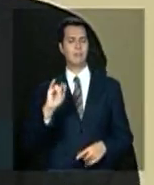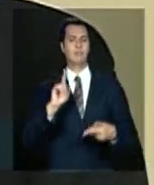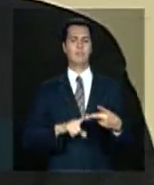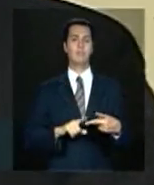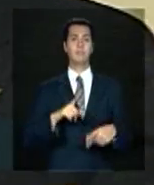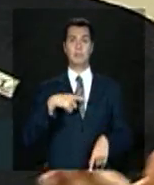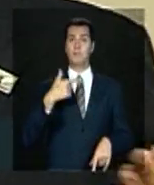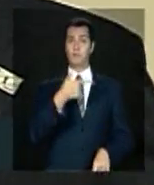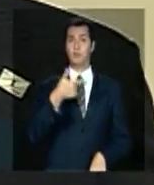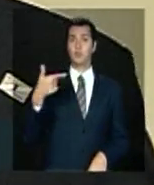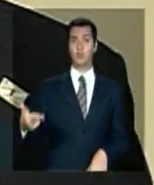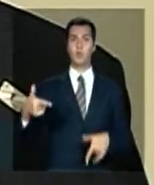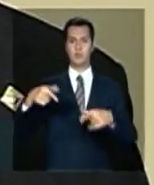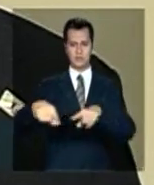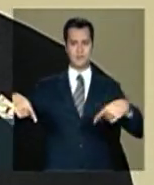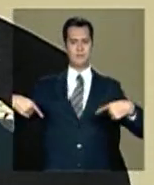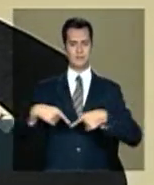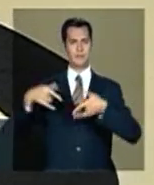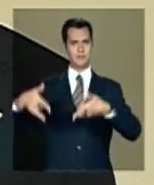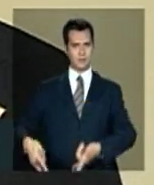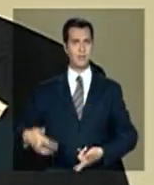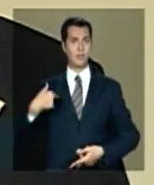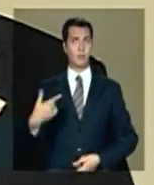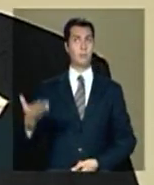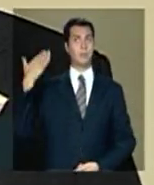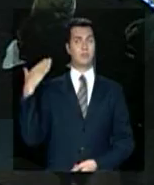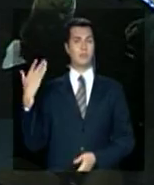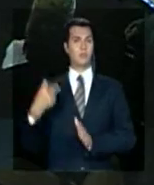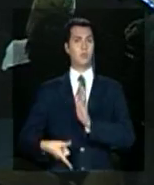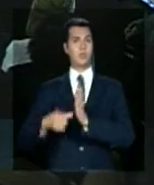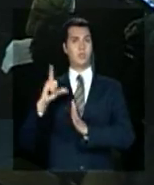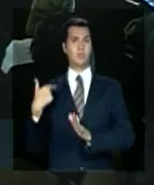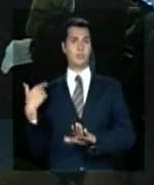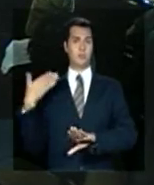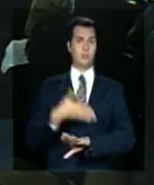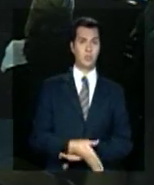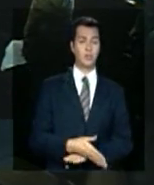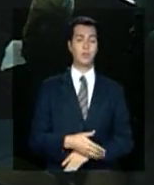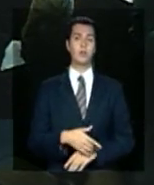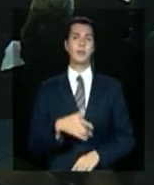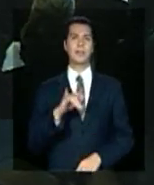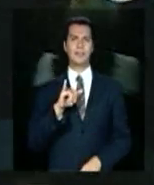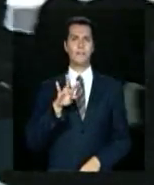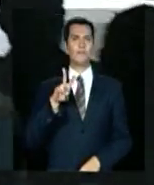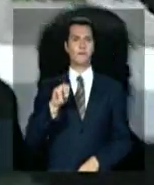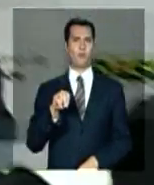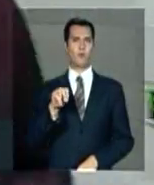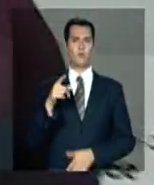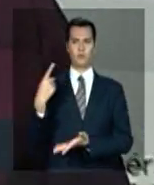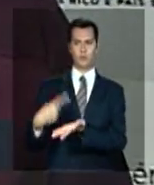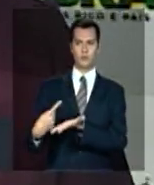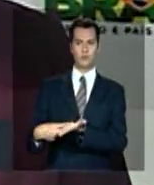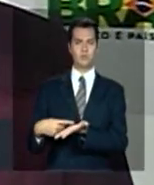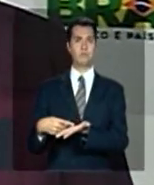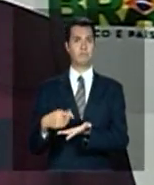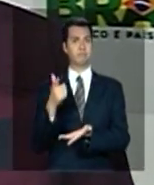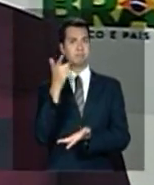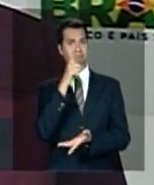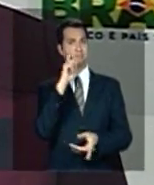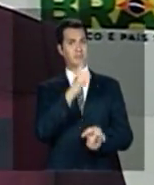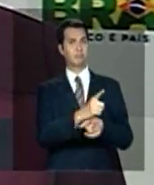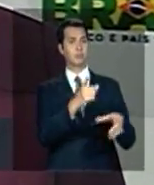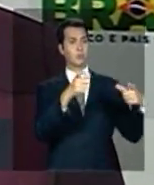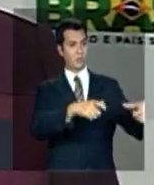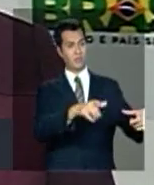hoje eu vim antes e o presidente porque o Ivo já combinou conosco já encontrou um espaço para termos mais 24